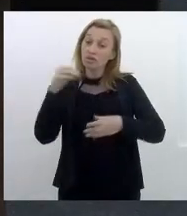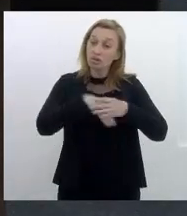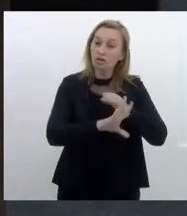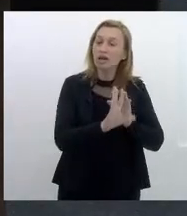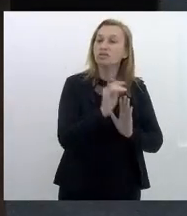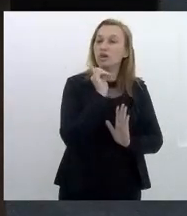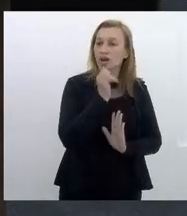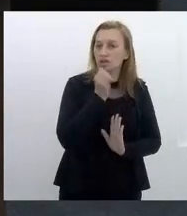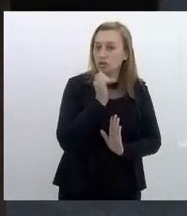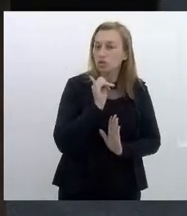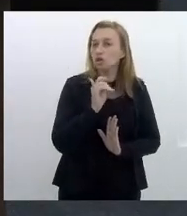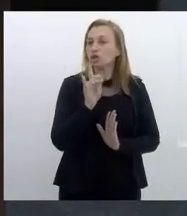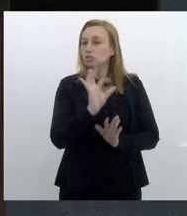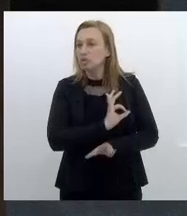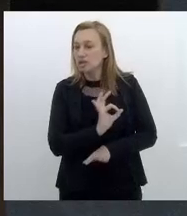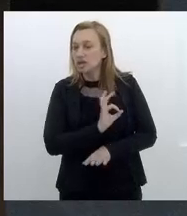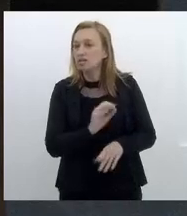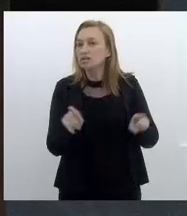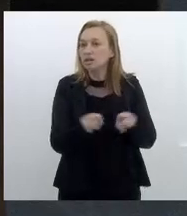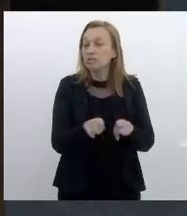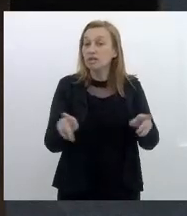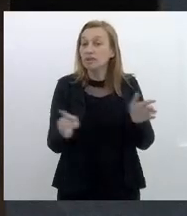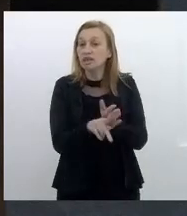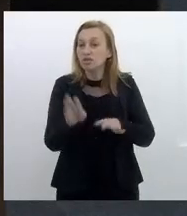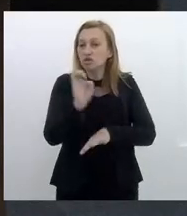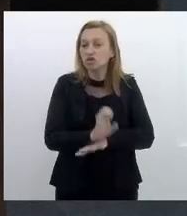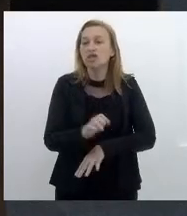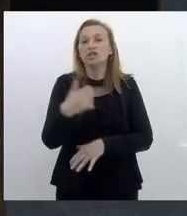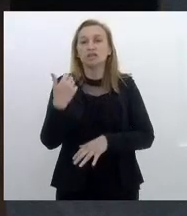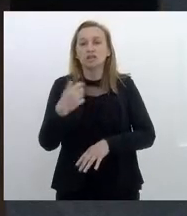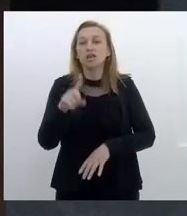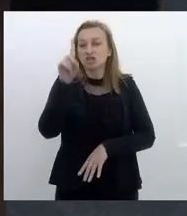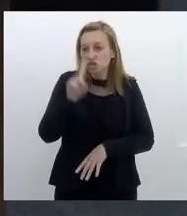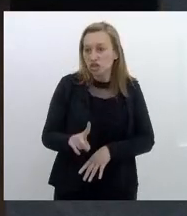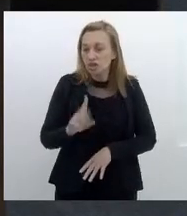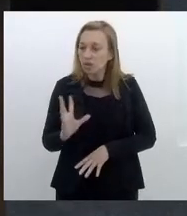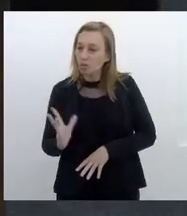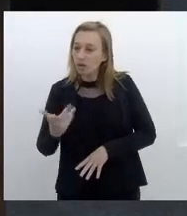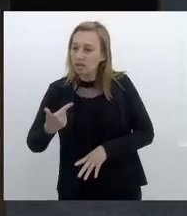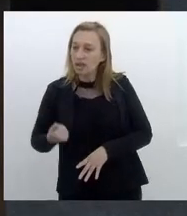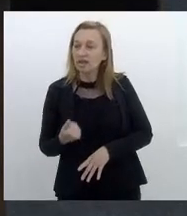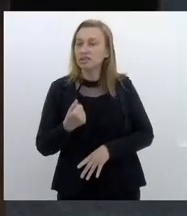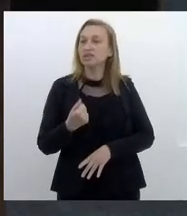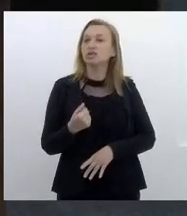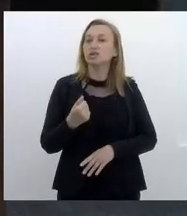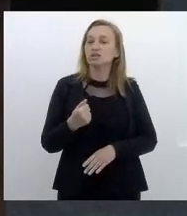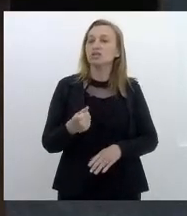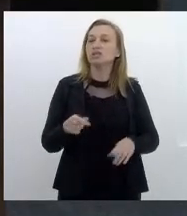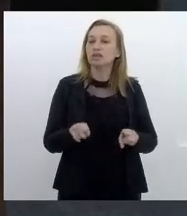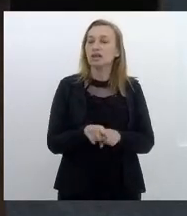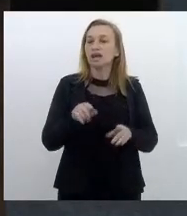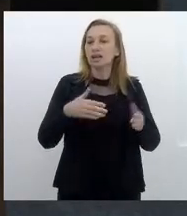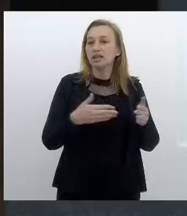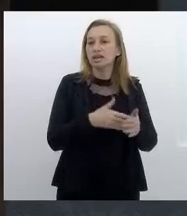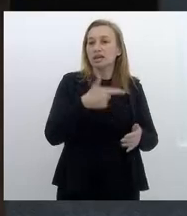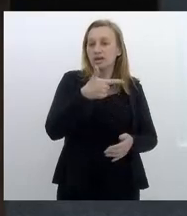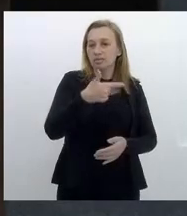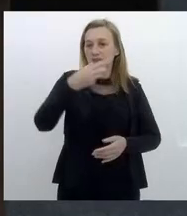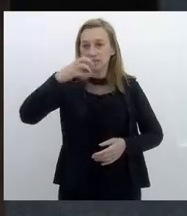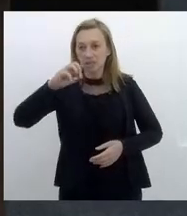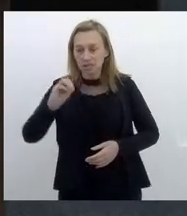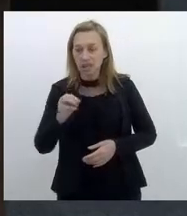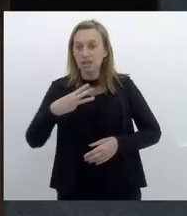que os policiais também dos Estados terão direito à paridade e integralidade até emenda 103